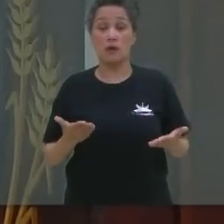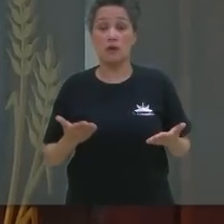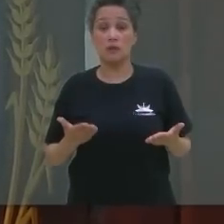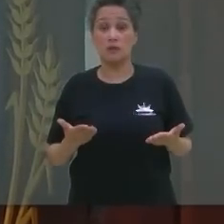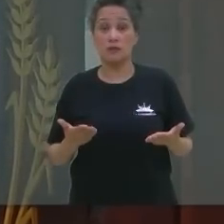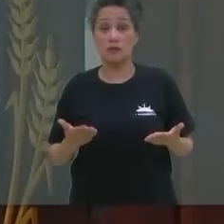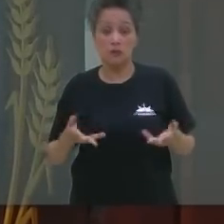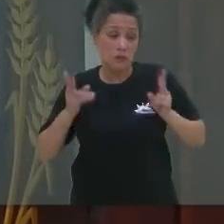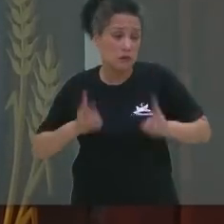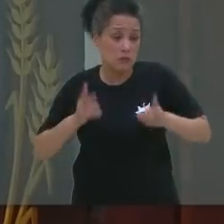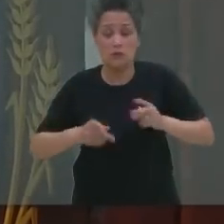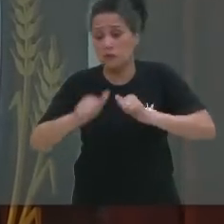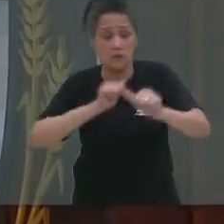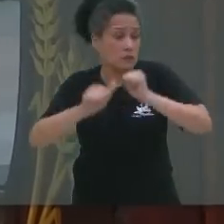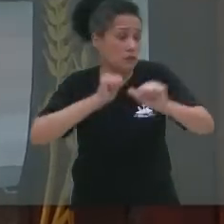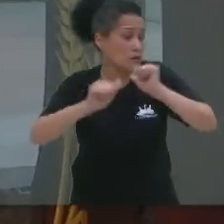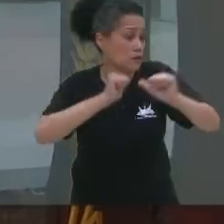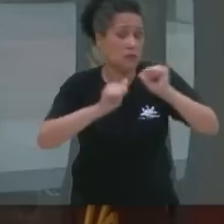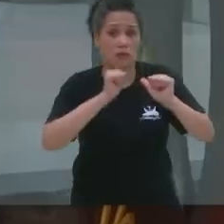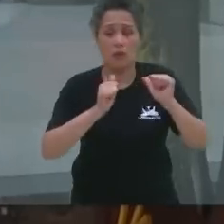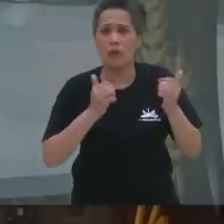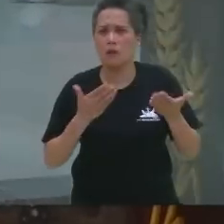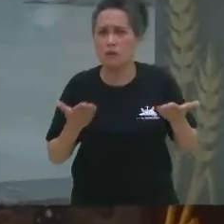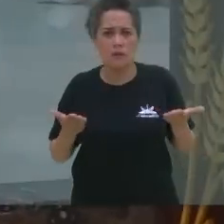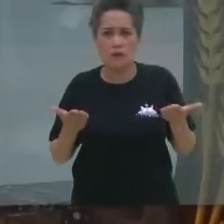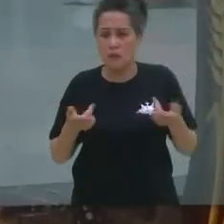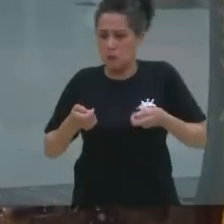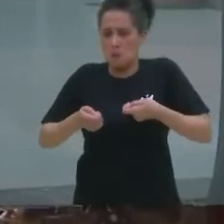não para, se consome.